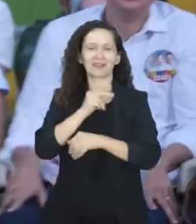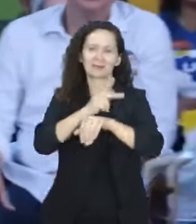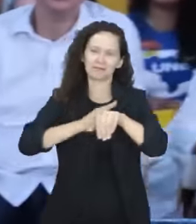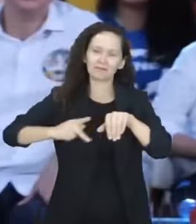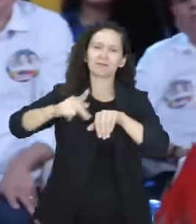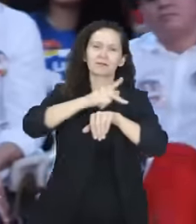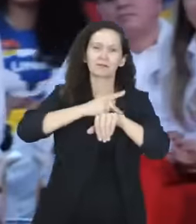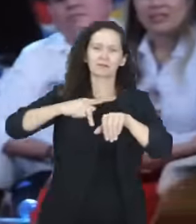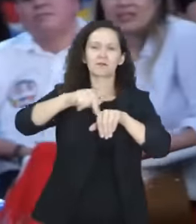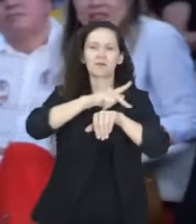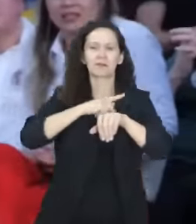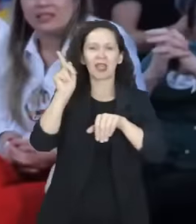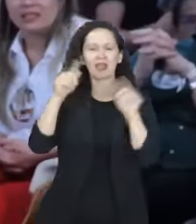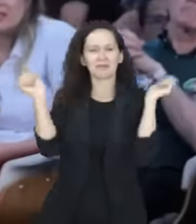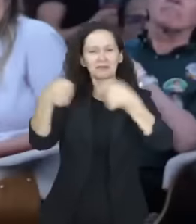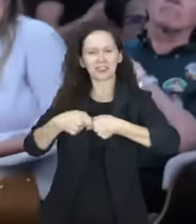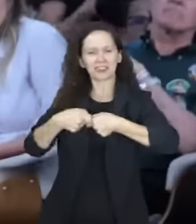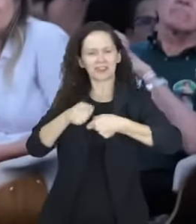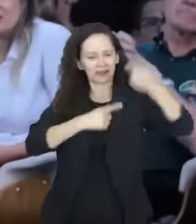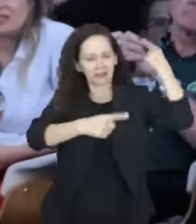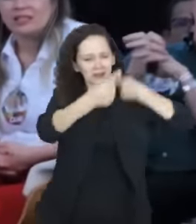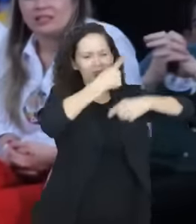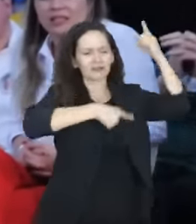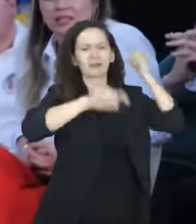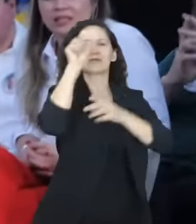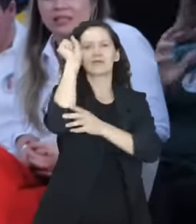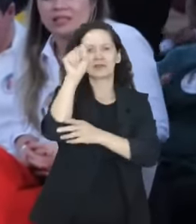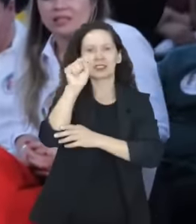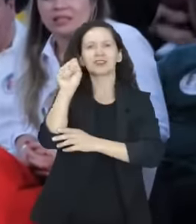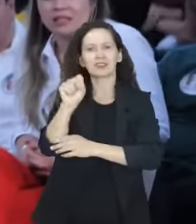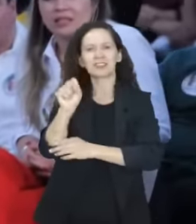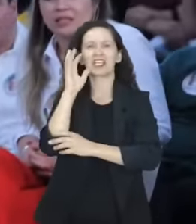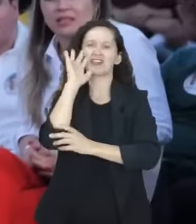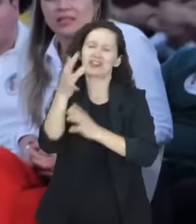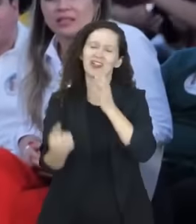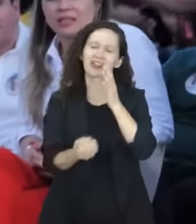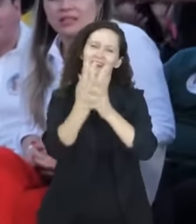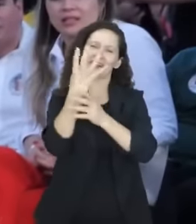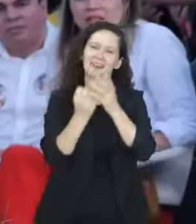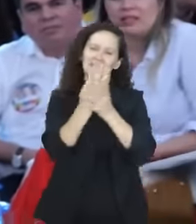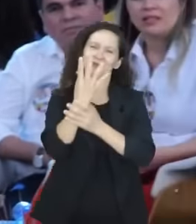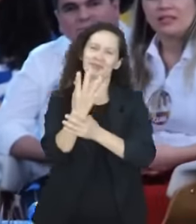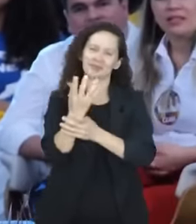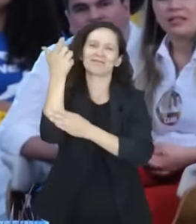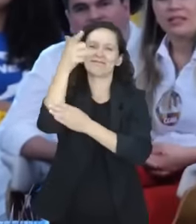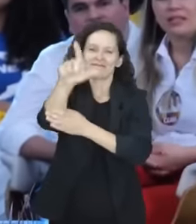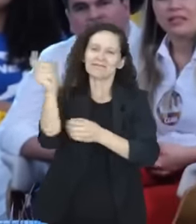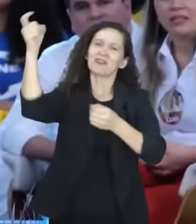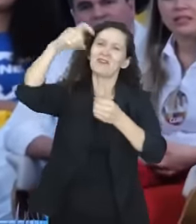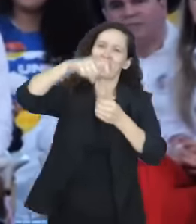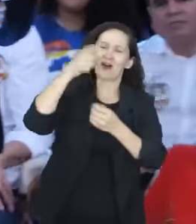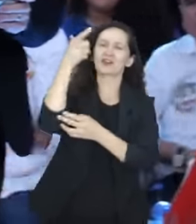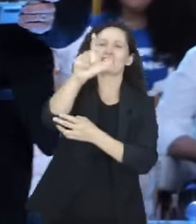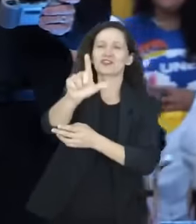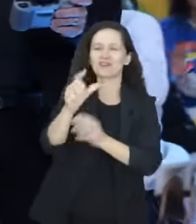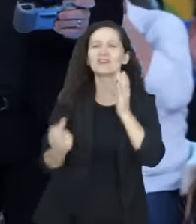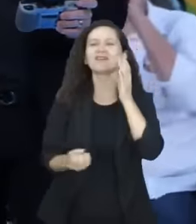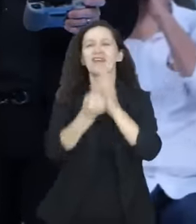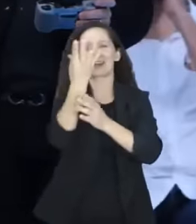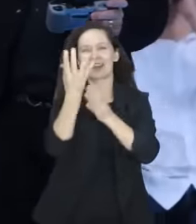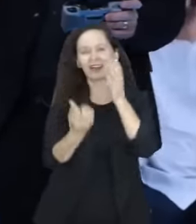de construir. E nós já fizemos ele uma vez. E a gente vai fazer outra vez a partir